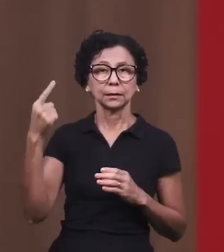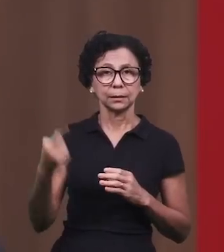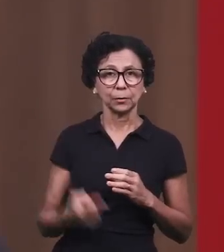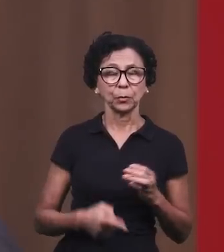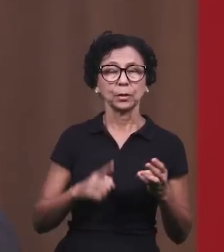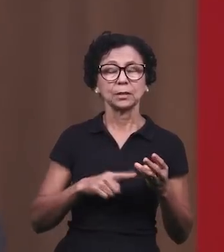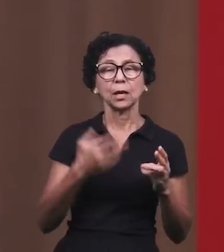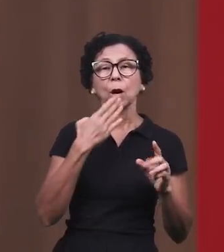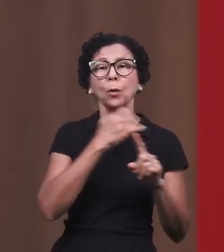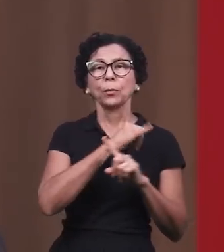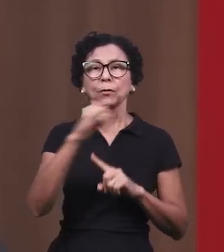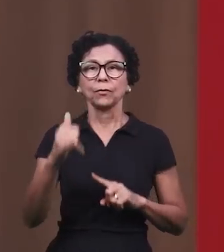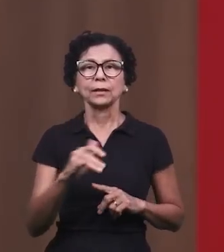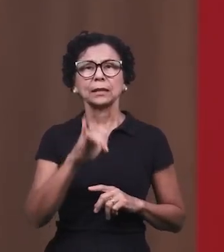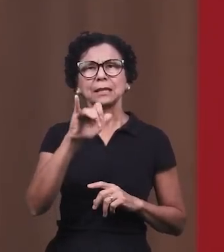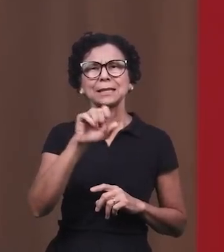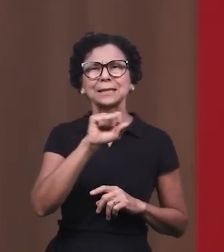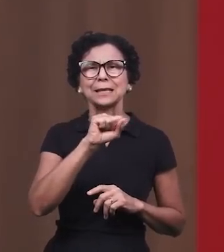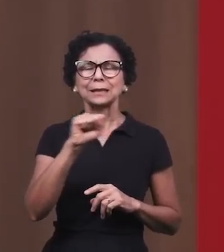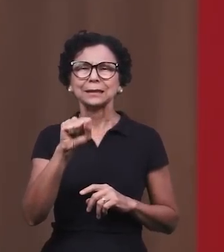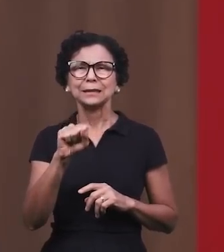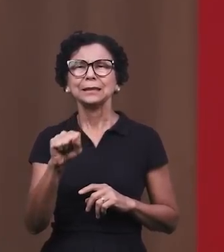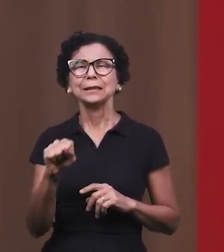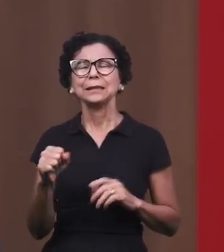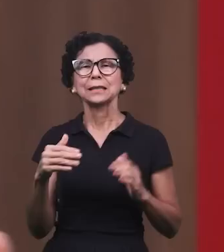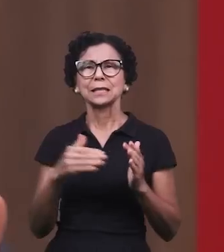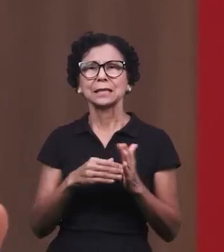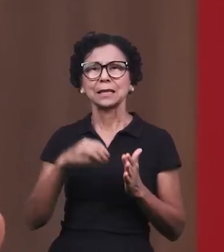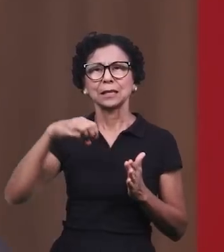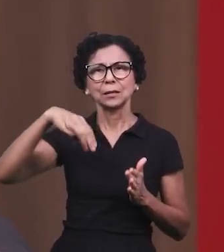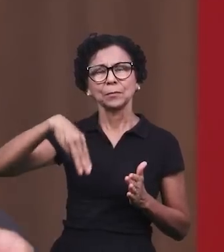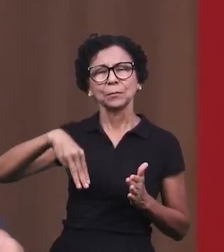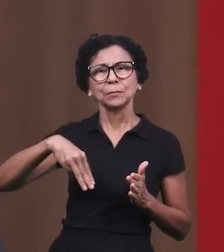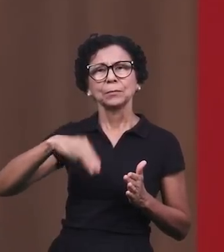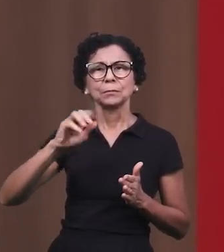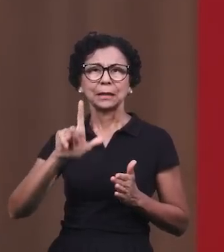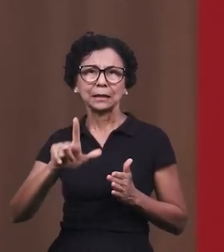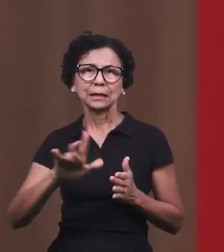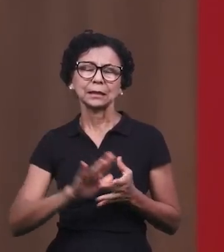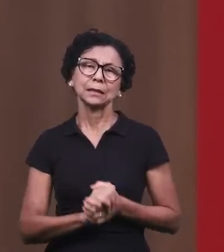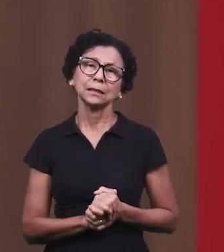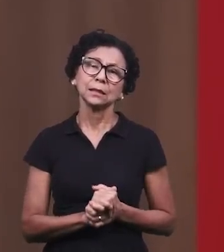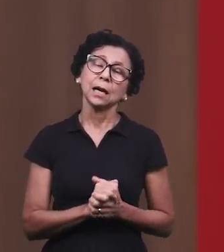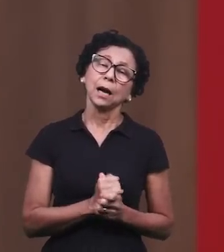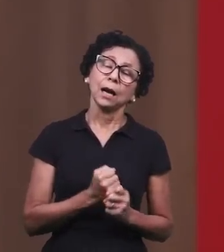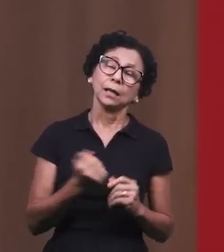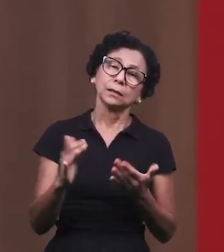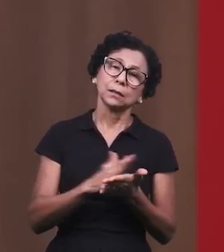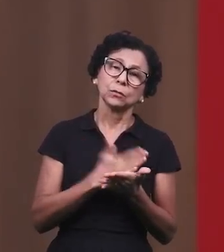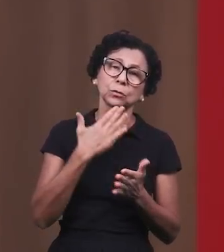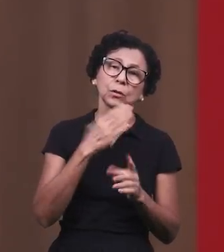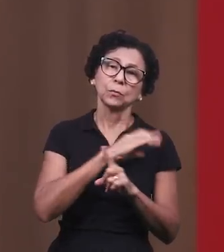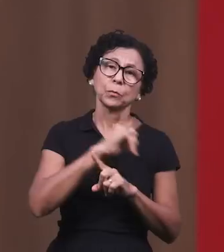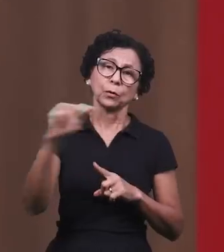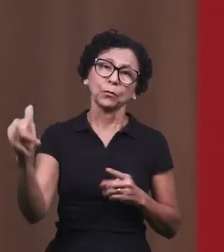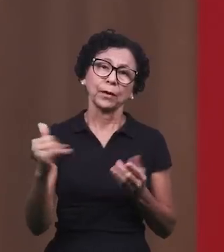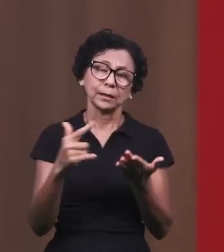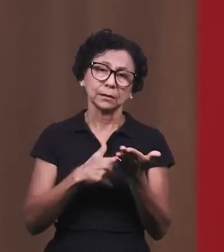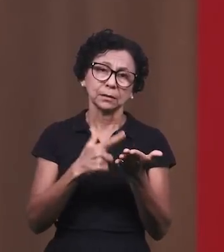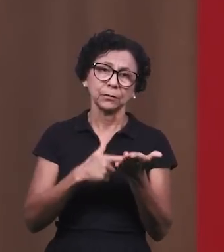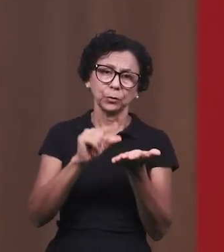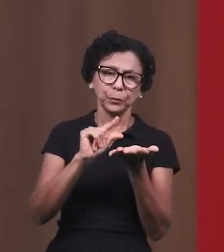dos profetas, você vai de Isaías, vai até Malaquias, que são os livros. Você tem os chamados profetas maiores, profetas menores. E